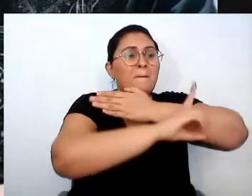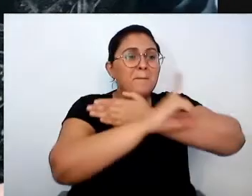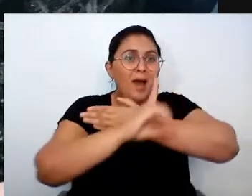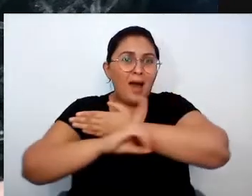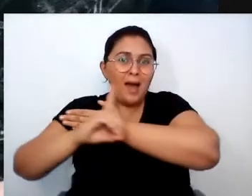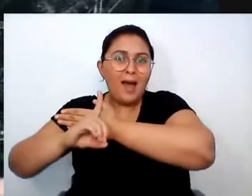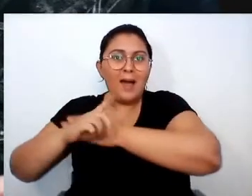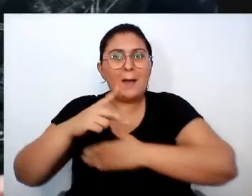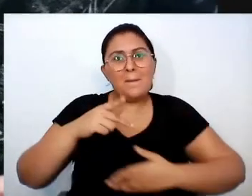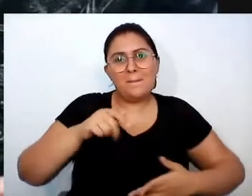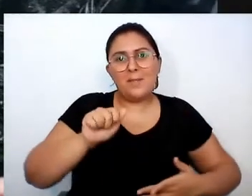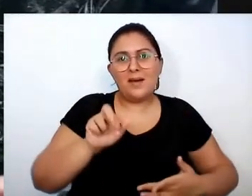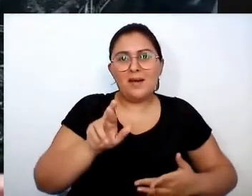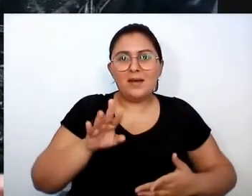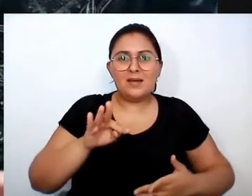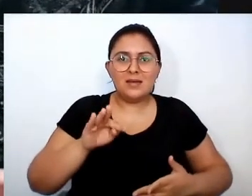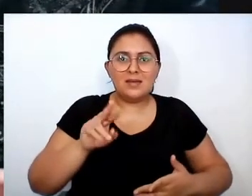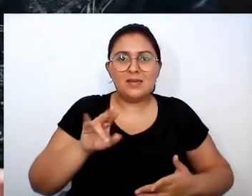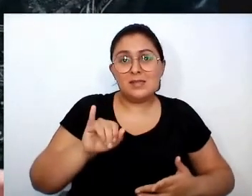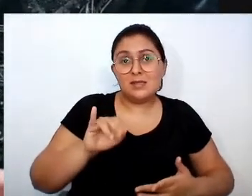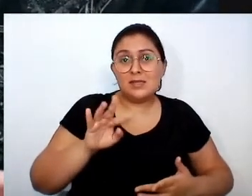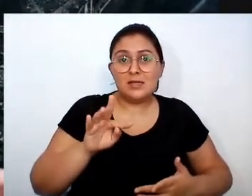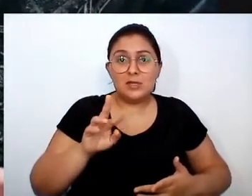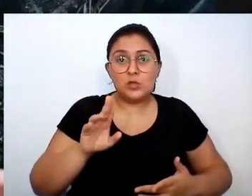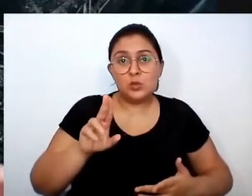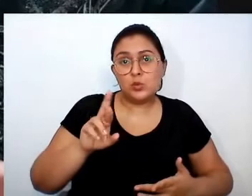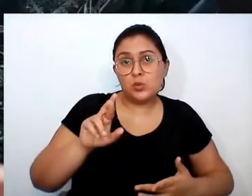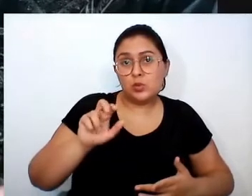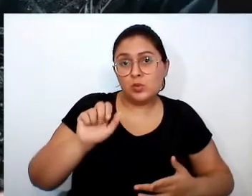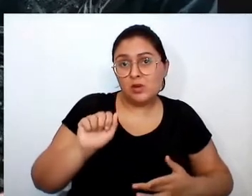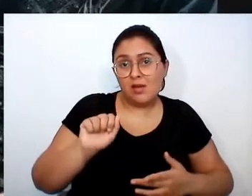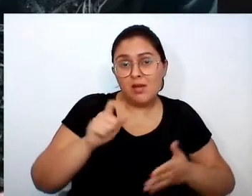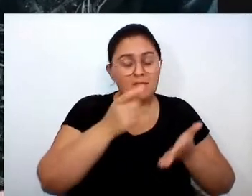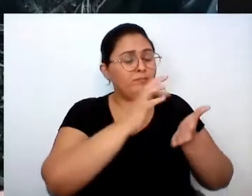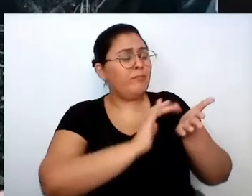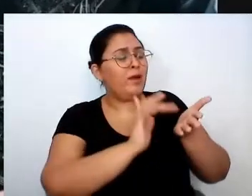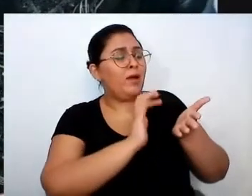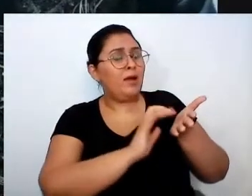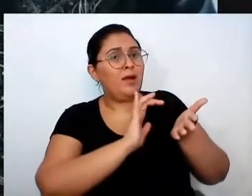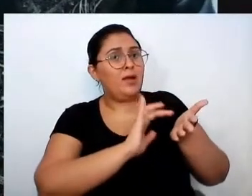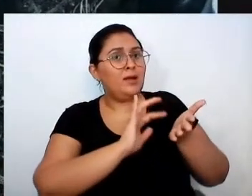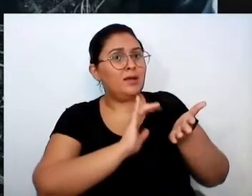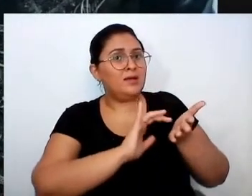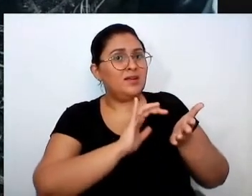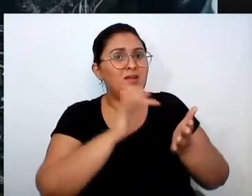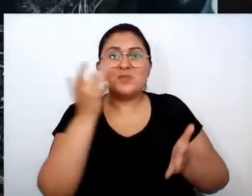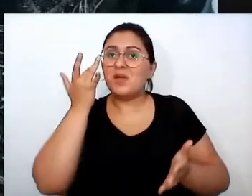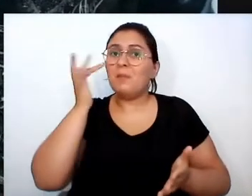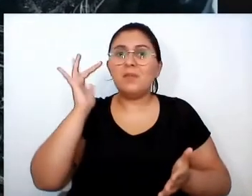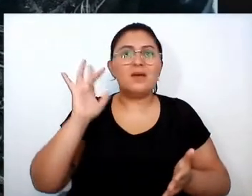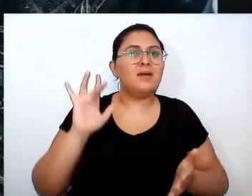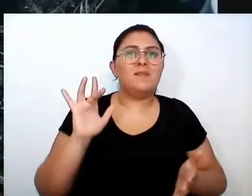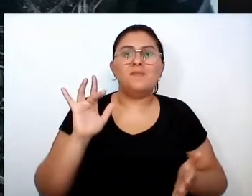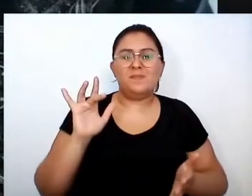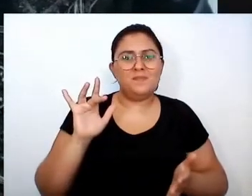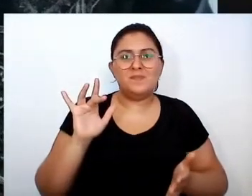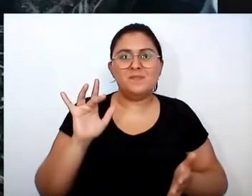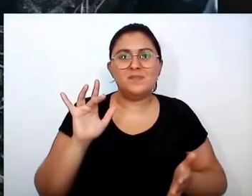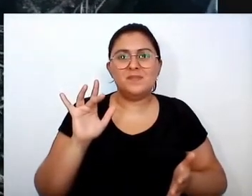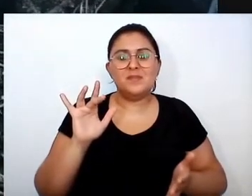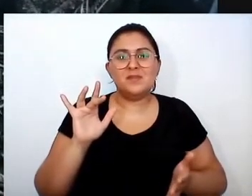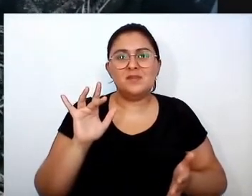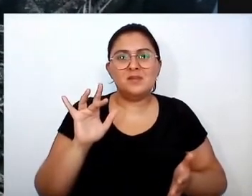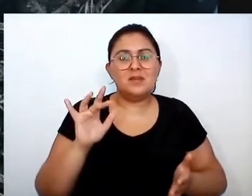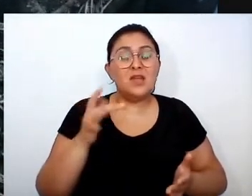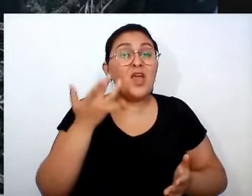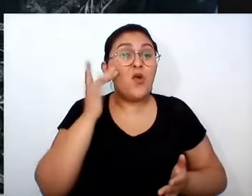né? A musicografia, no caso, hoje em dia, né? Que agora eu conheço. Antes eu não sabia que existia partitura para cego, né? Vamos